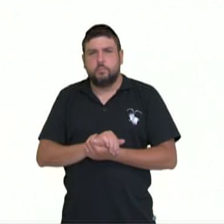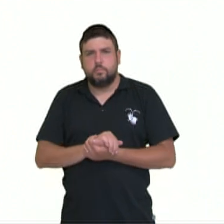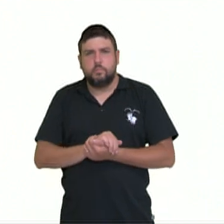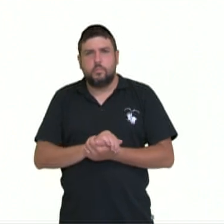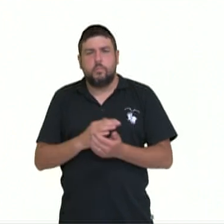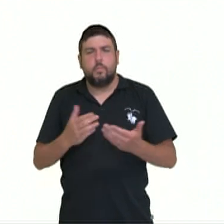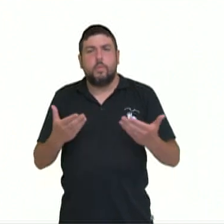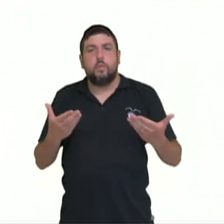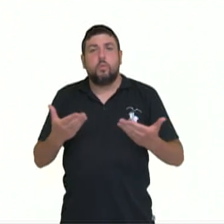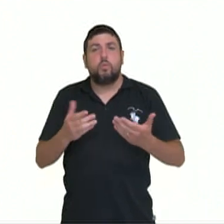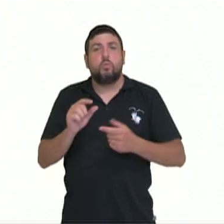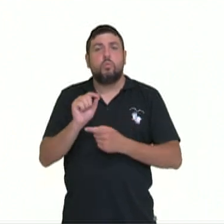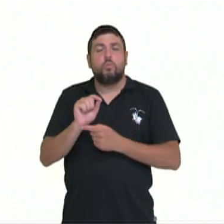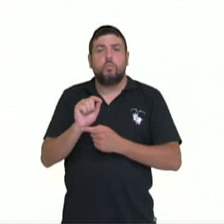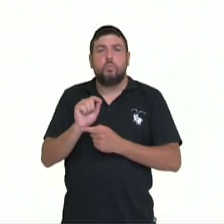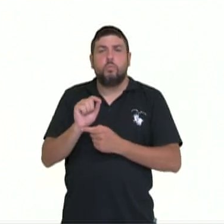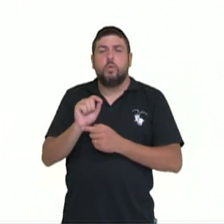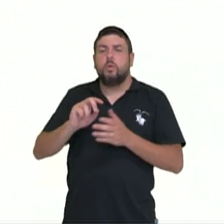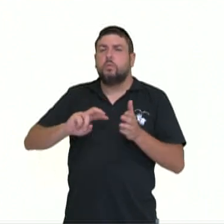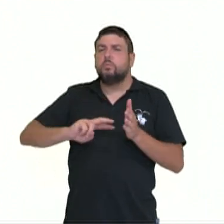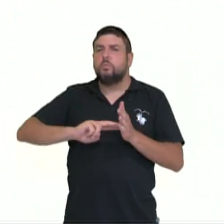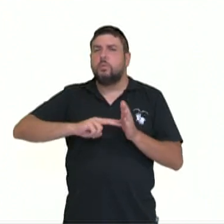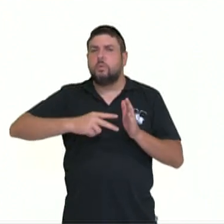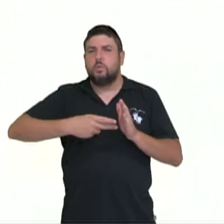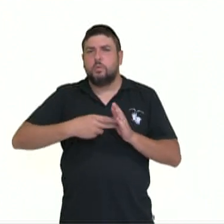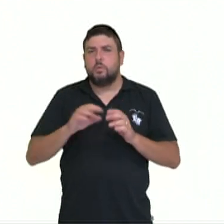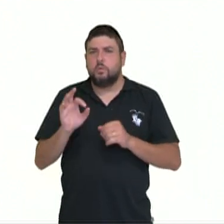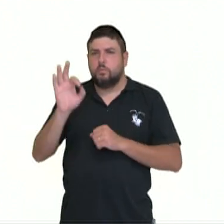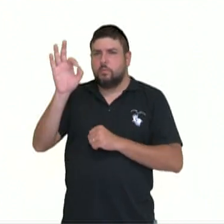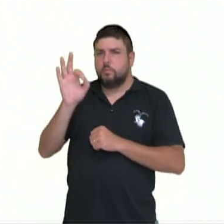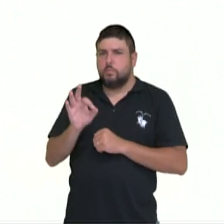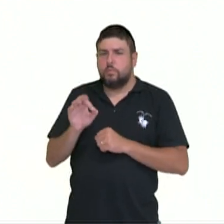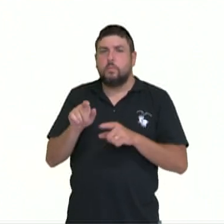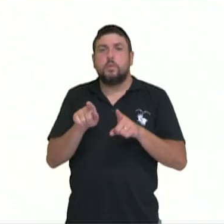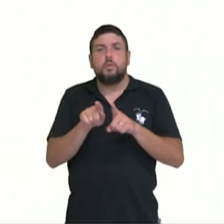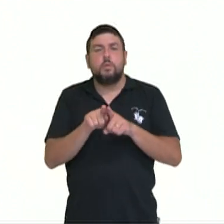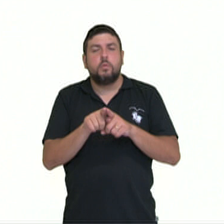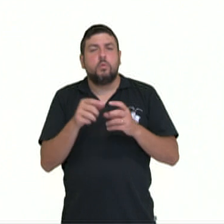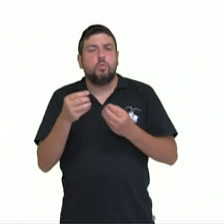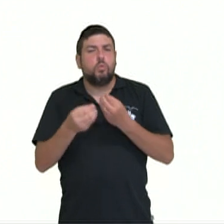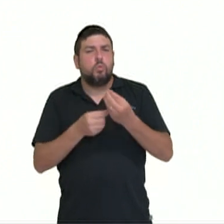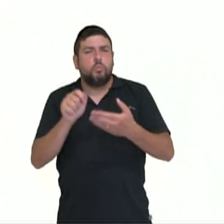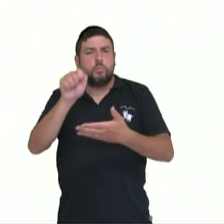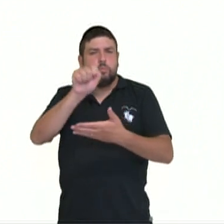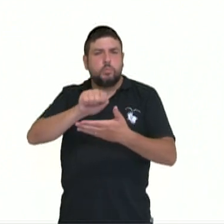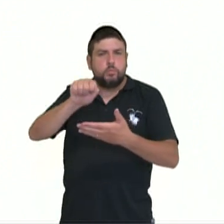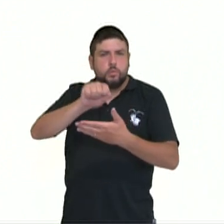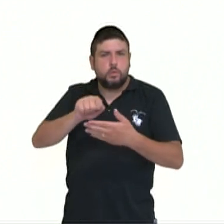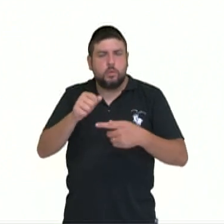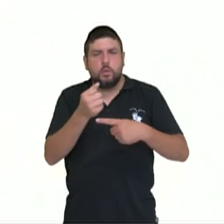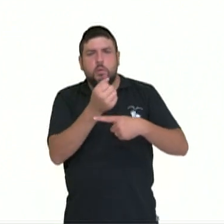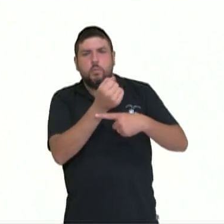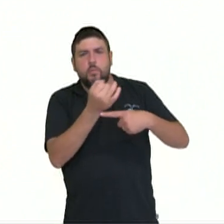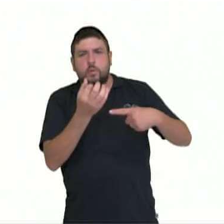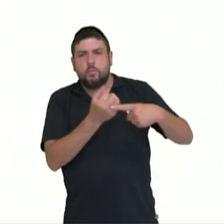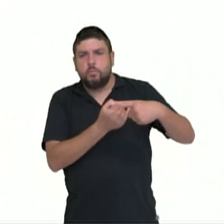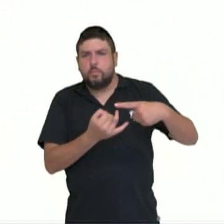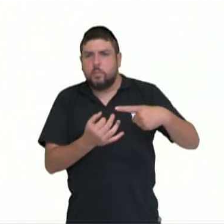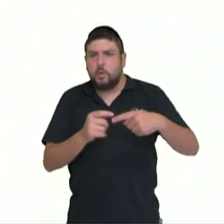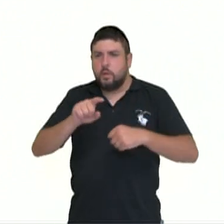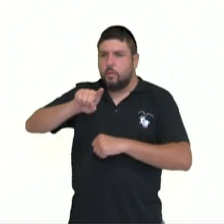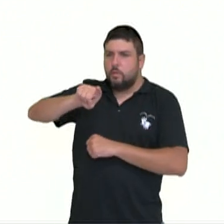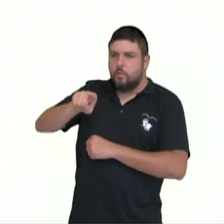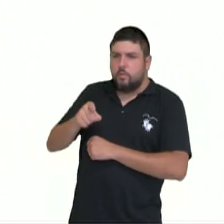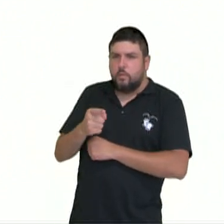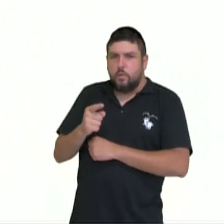o conceito de porcentagem e como que eu apresento a porcentagem, em forma de fração, em forma decimal, em forma de percentual.